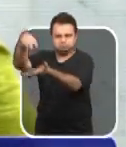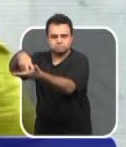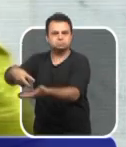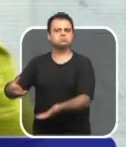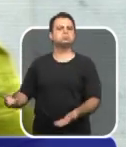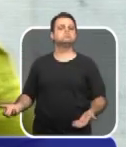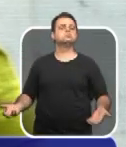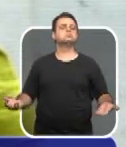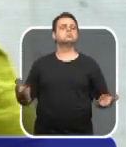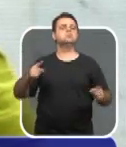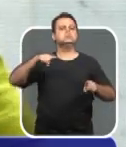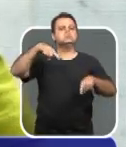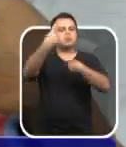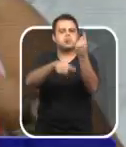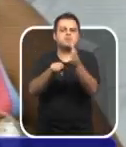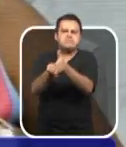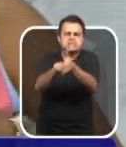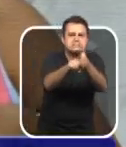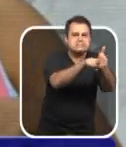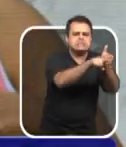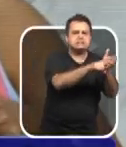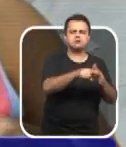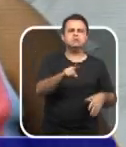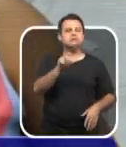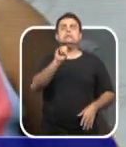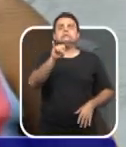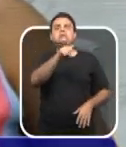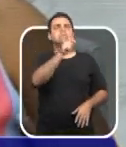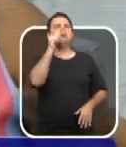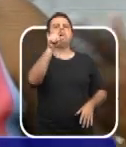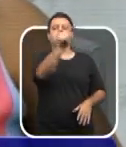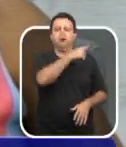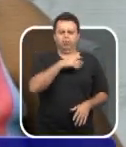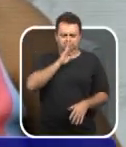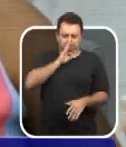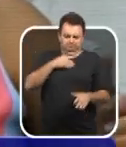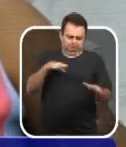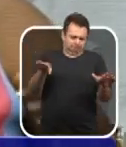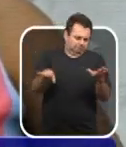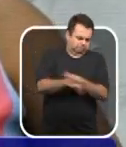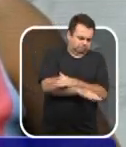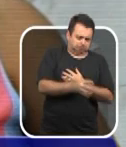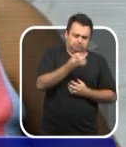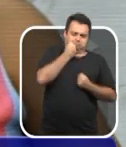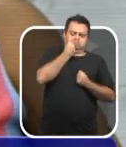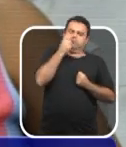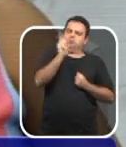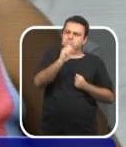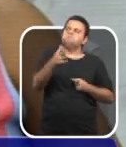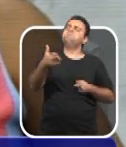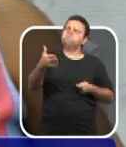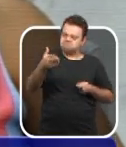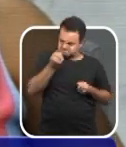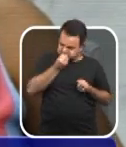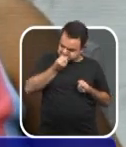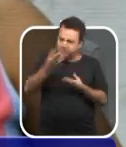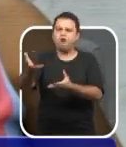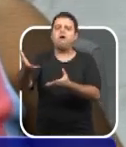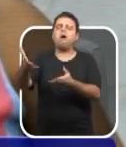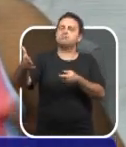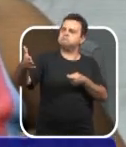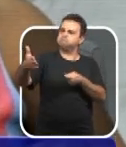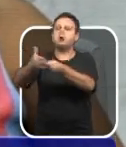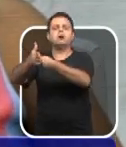de que alguma coisa está acontecendo ali, né? Se todo mundo fica quieto, é chato, chora, não quero pegar... Não, tem que denunciar. Então, a campanha é